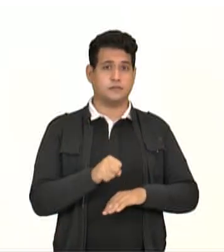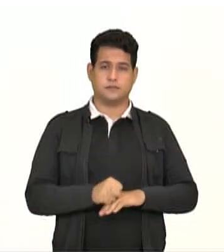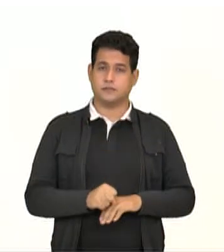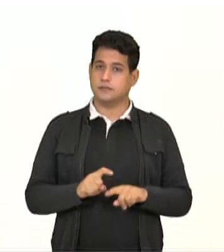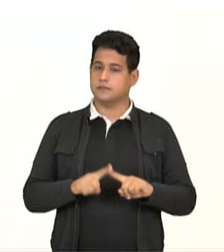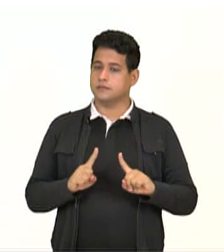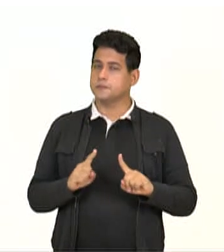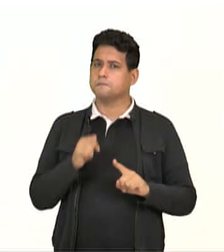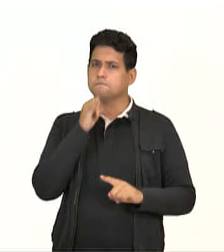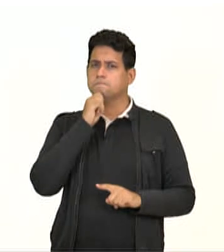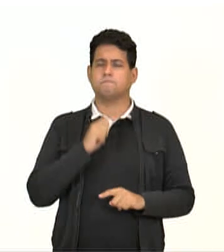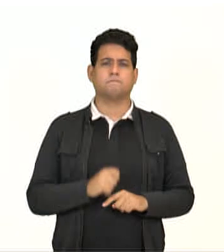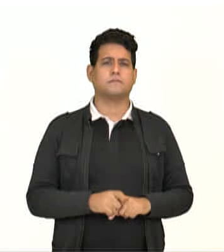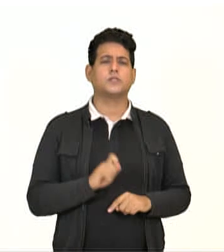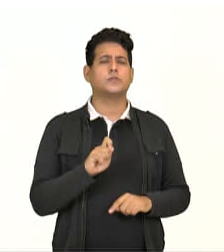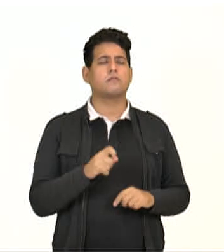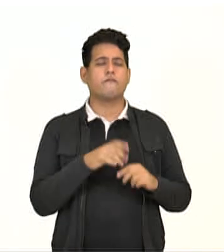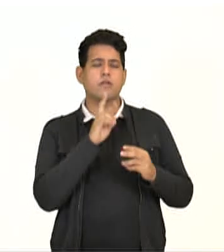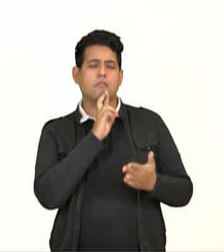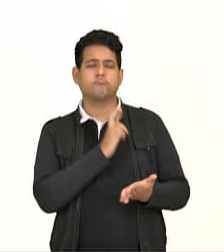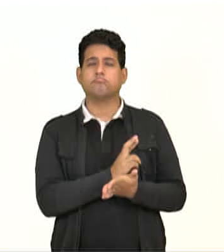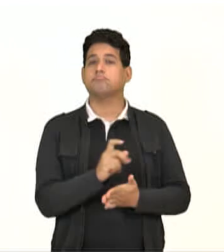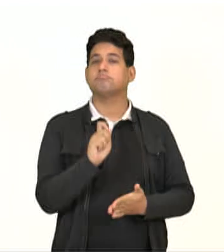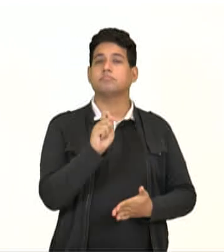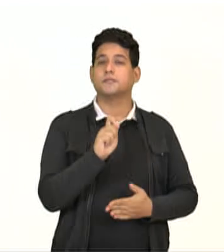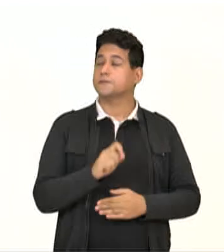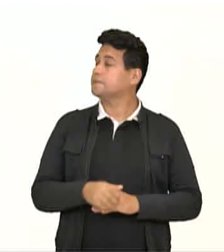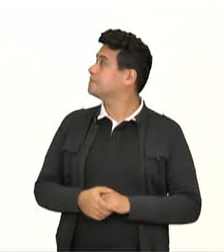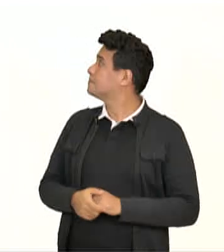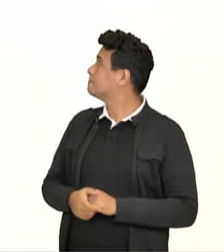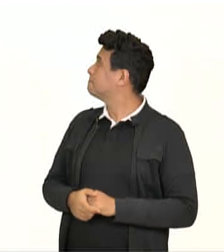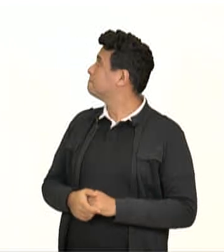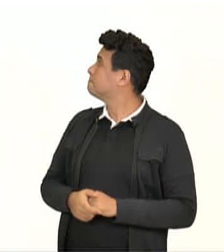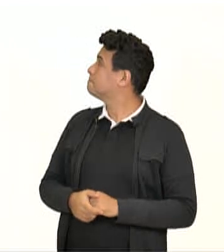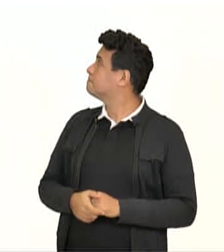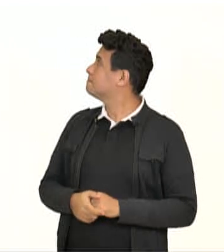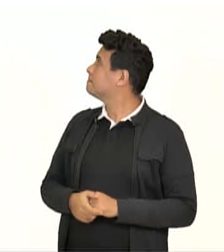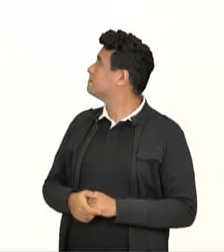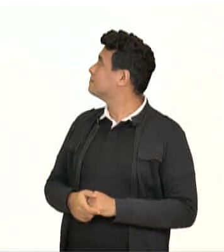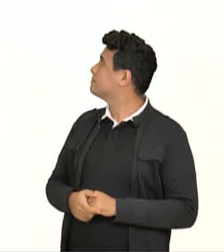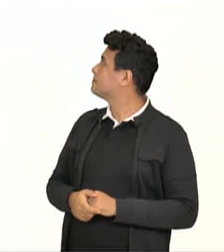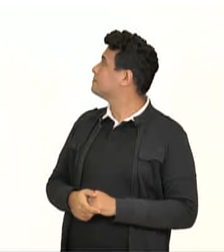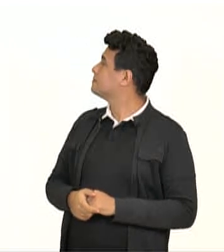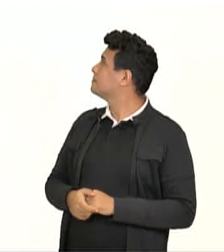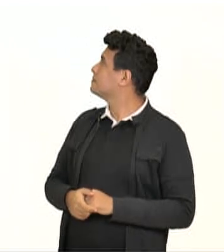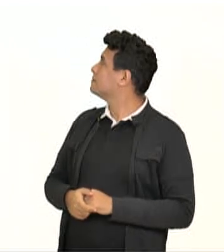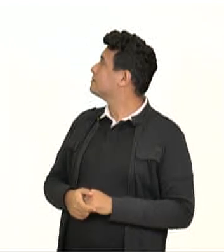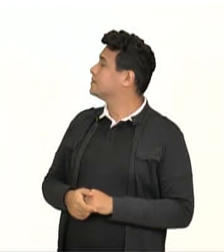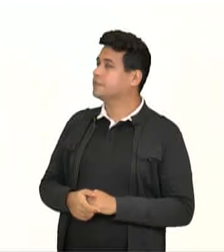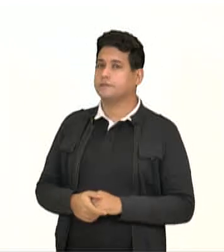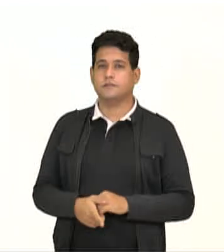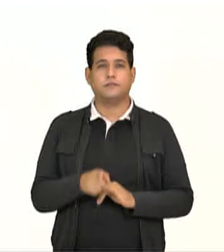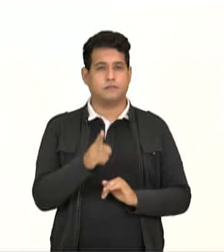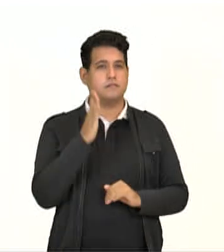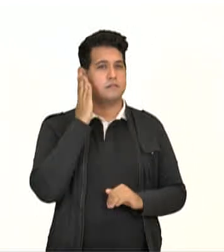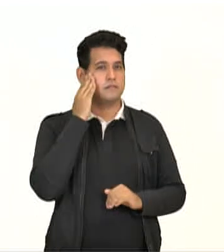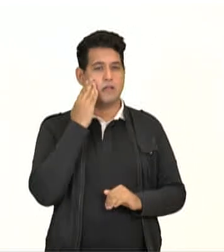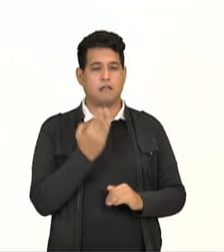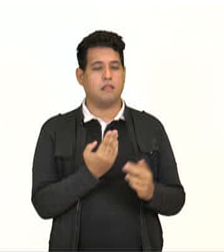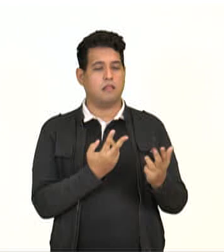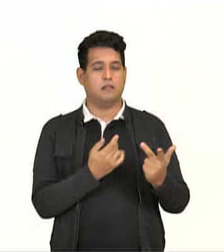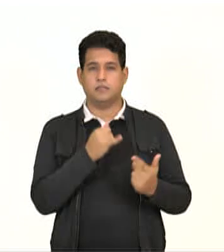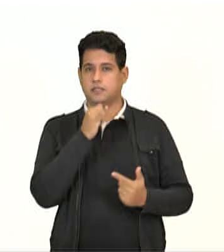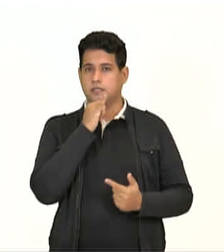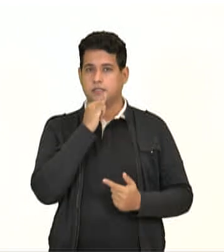vamos lá, o que você deve ter respondido lá é You are gonna lose that girl, que você já sabe que é o mesmo